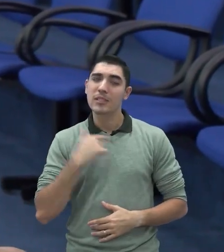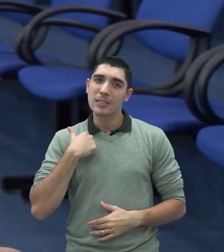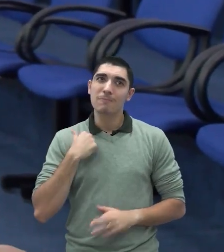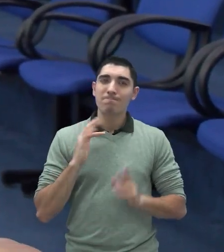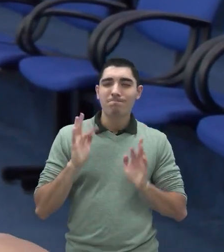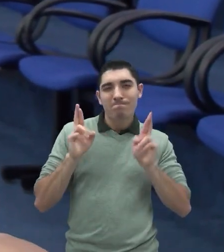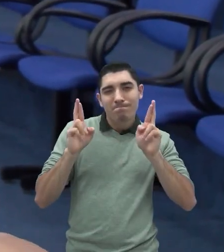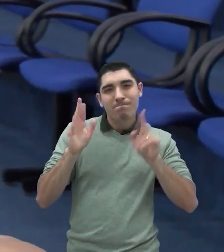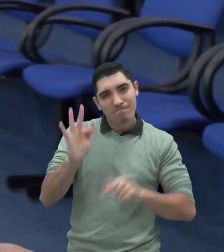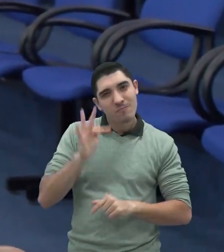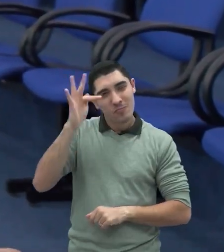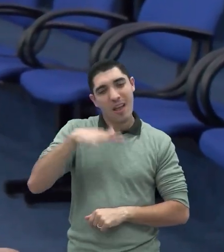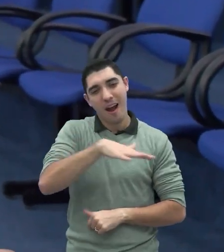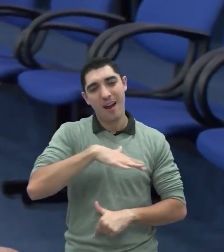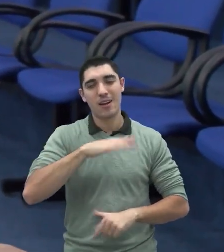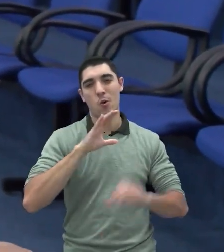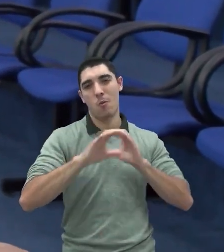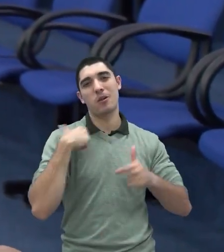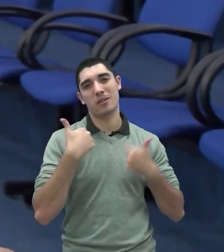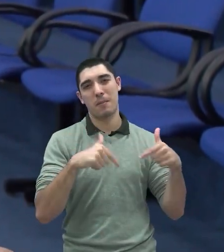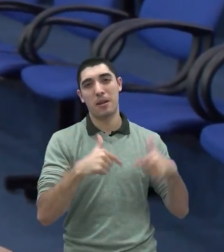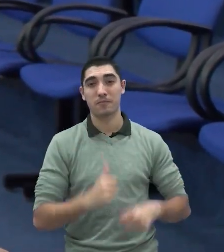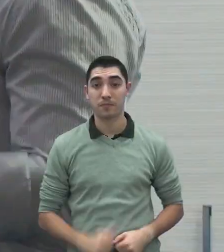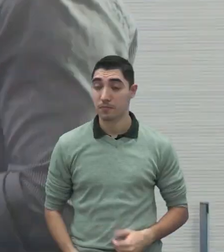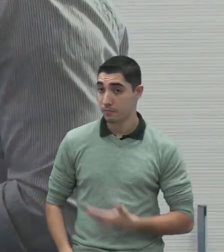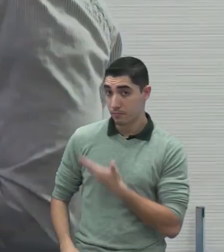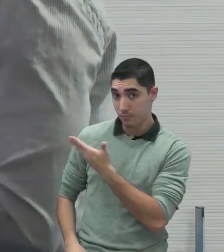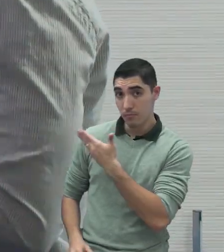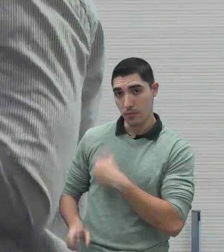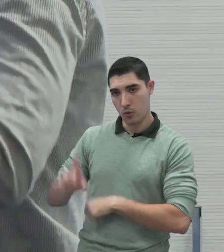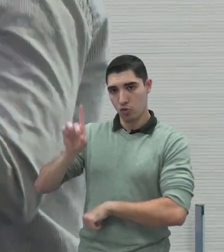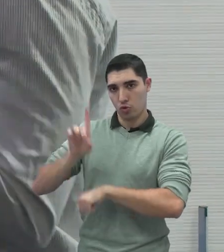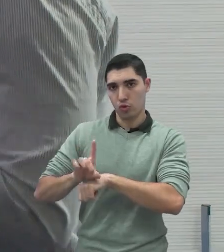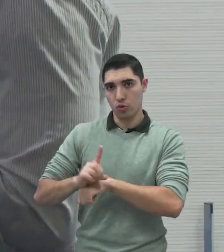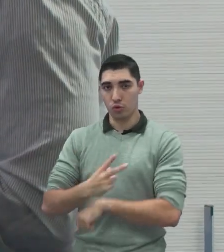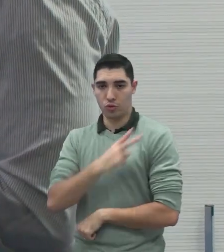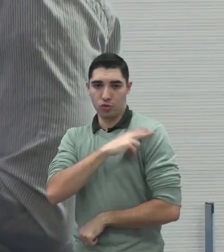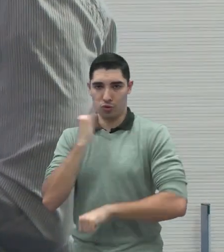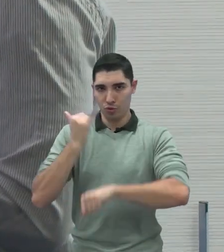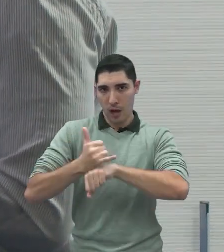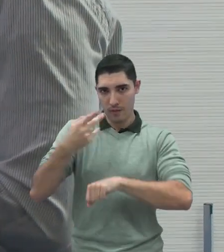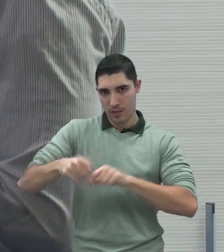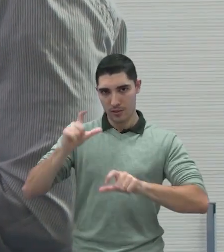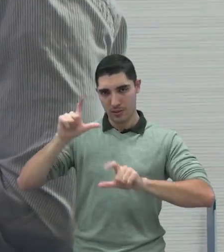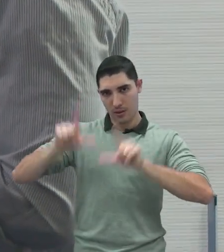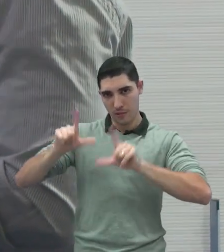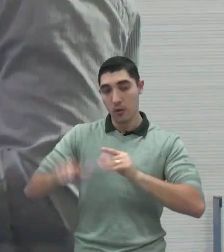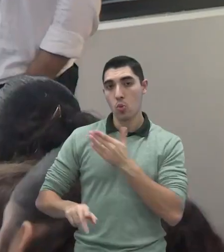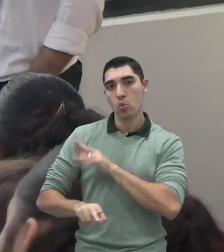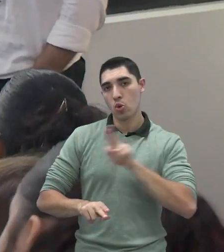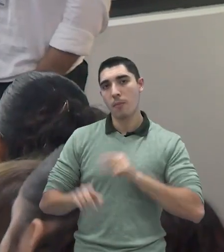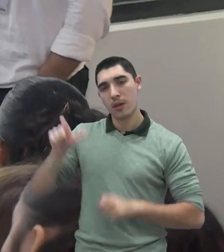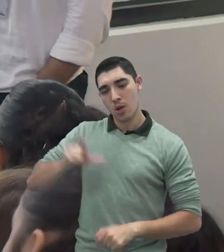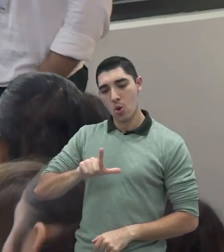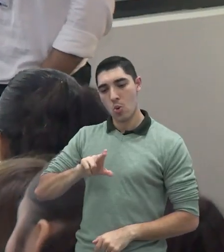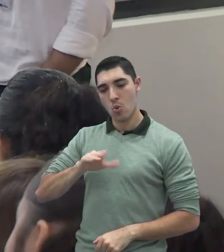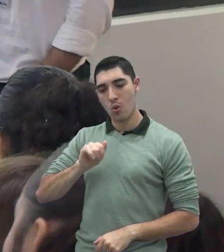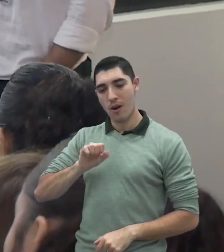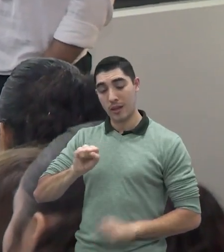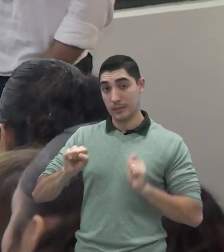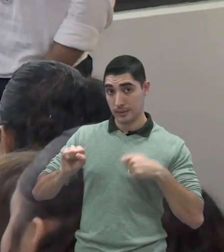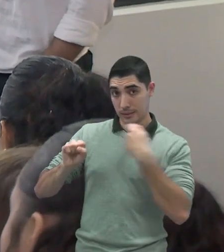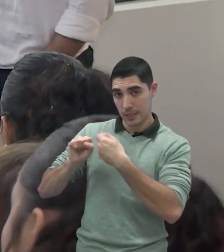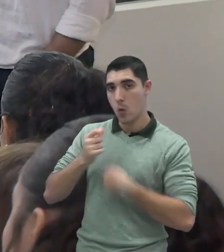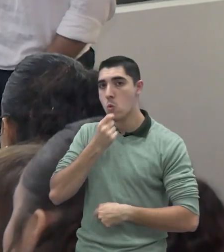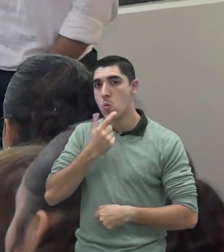muito incrível conhecer e eu quero muito entrar para a área da comunicação. O guia do tour foi o editor-chefe da TV, Lucas Guerra. Segundo ele, a